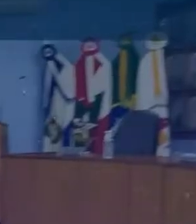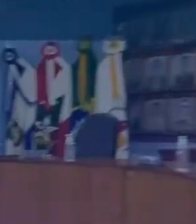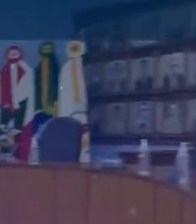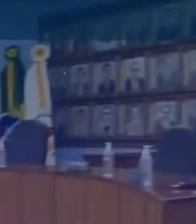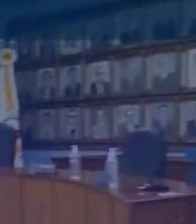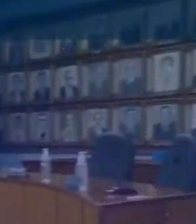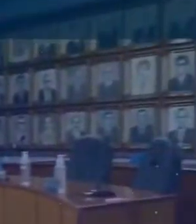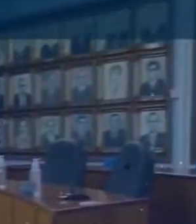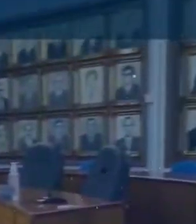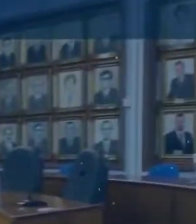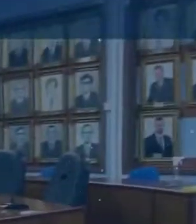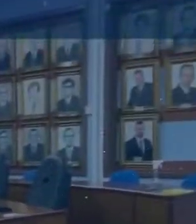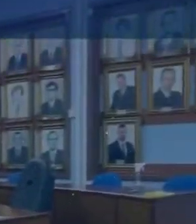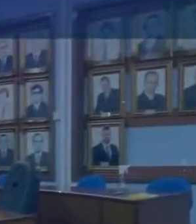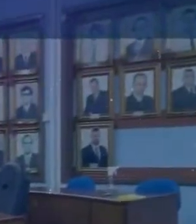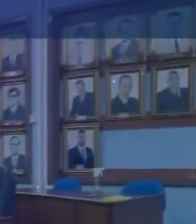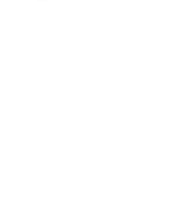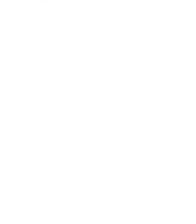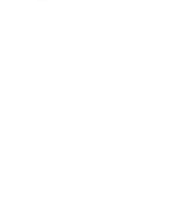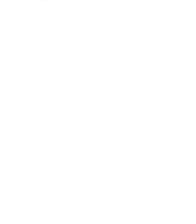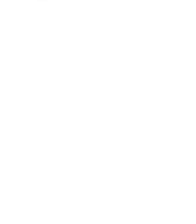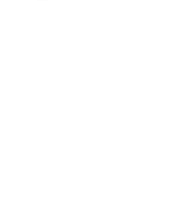E aí